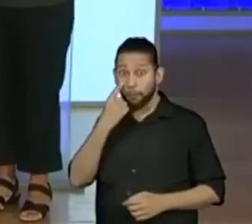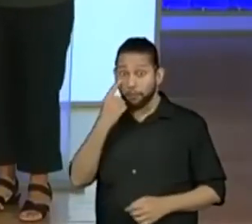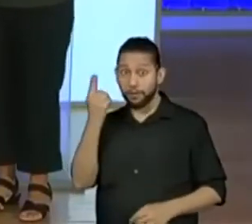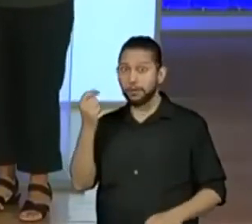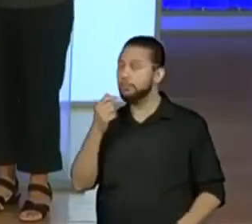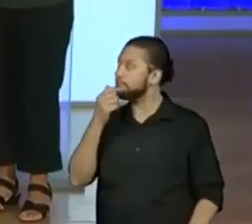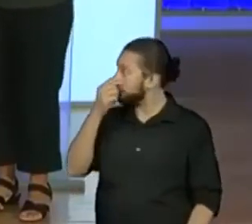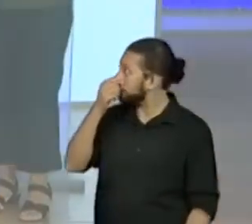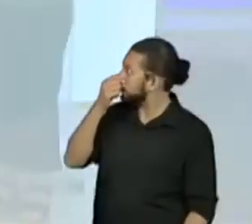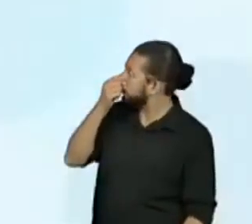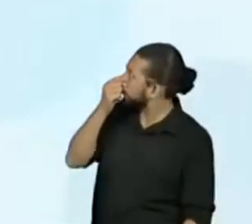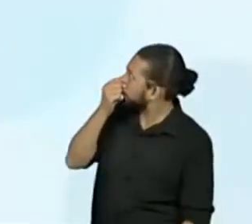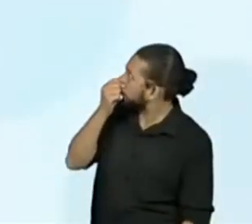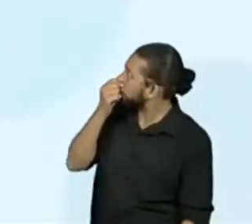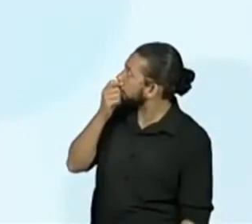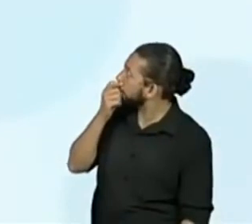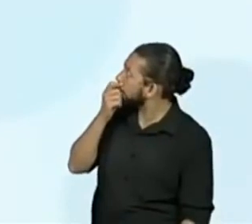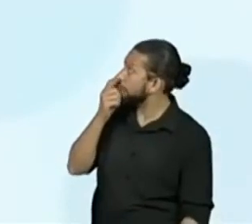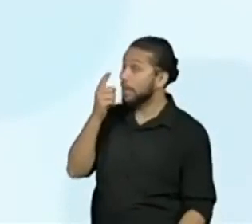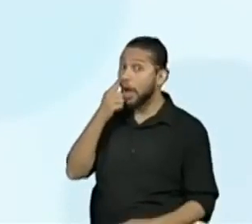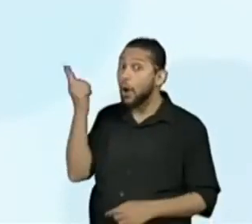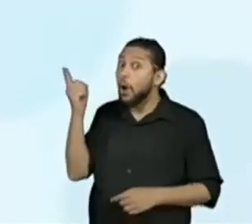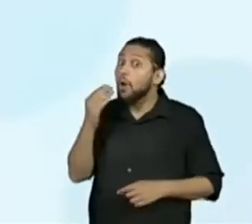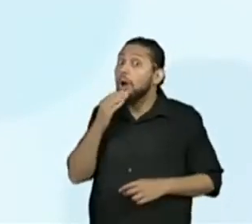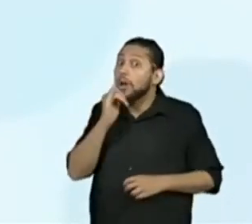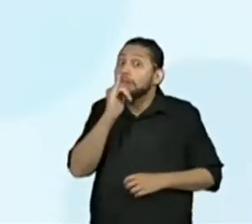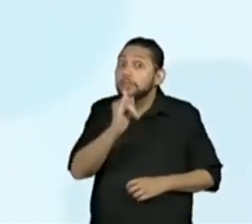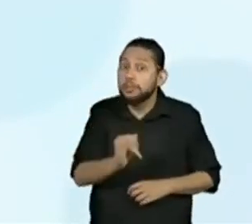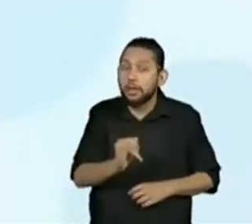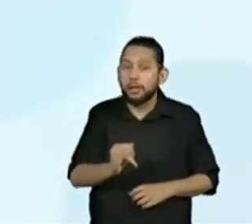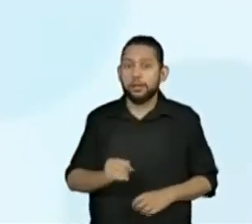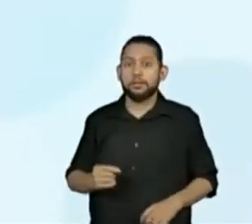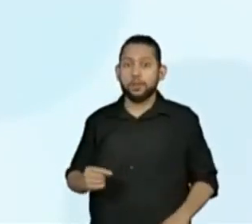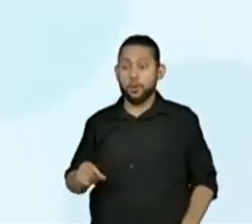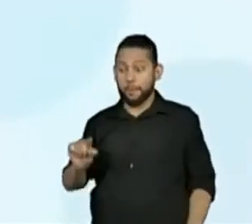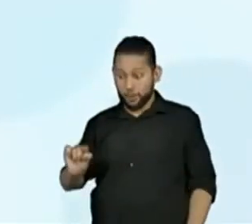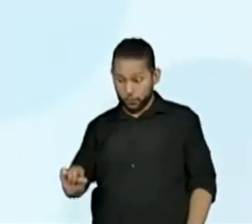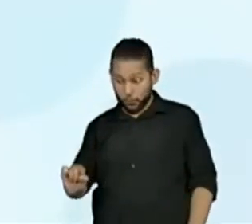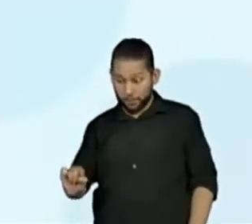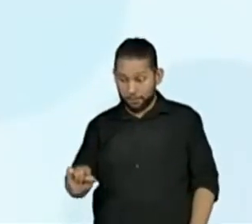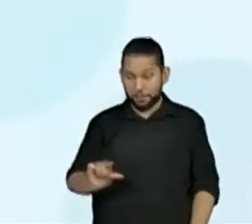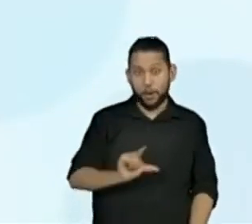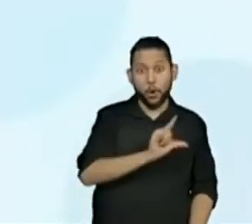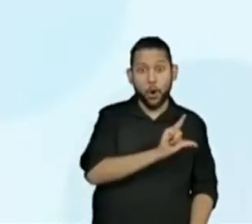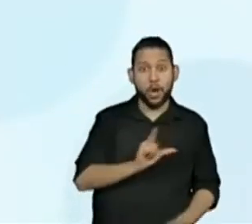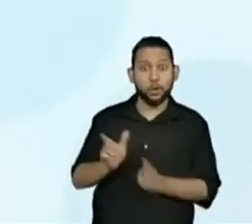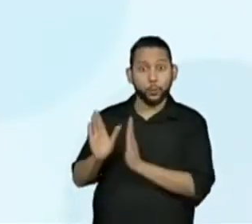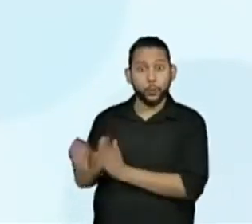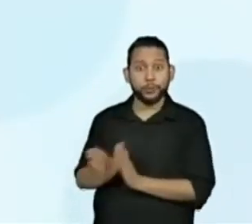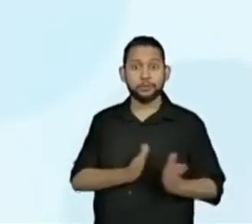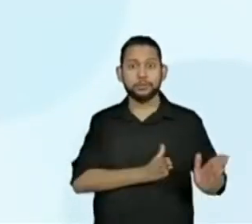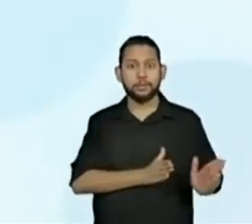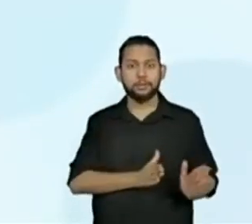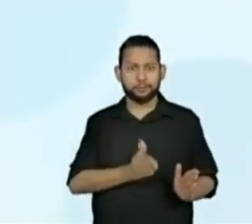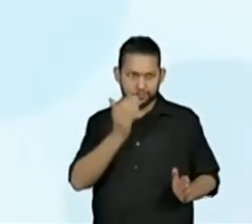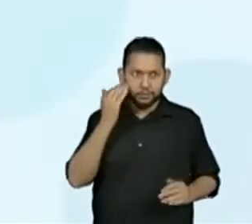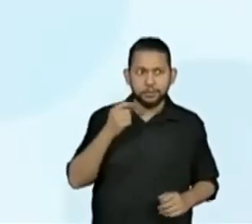só, organize-os do menor para o maior.